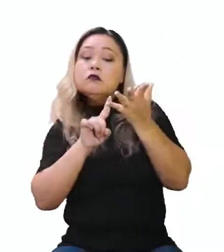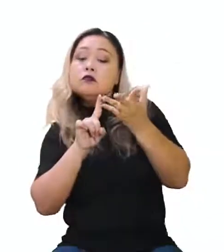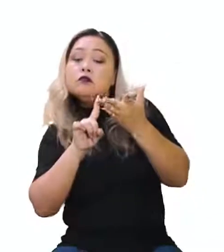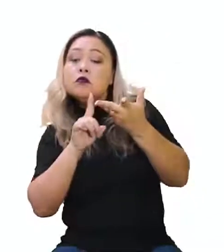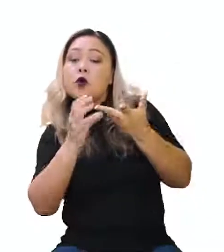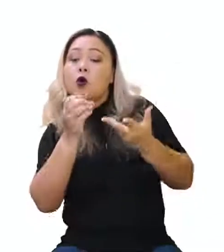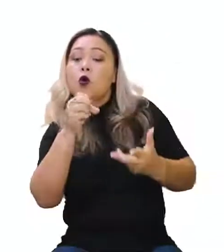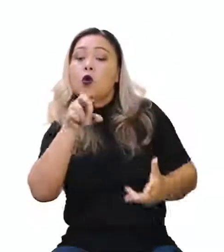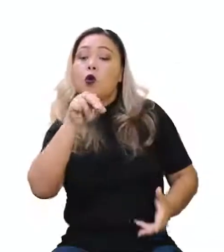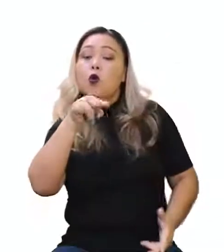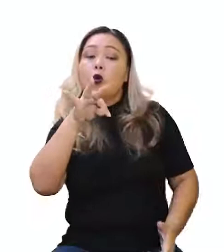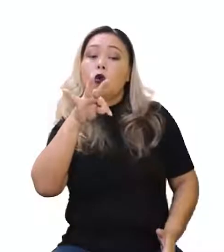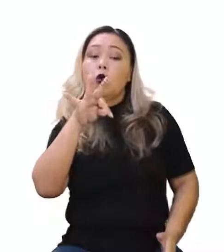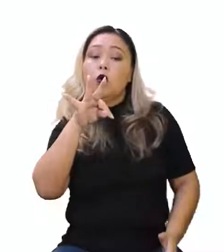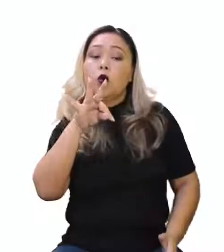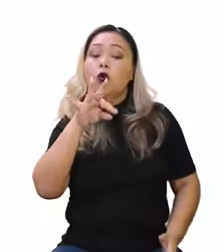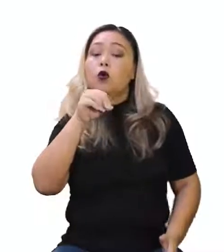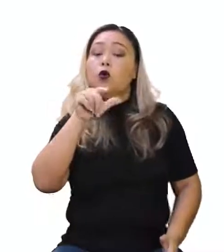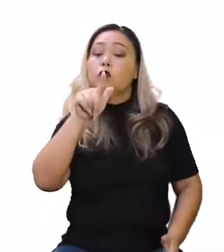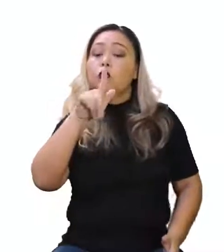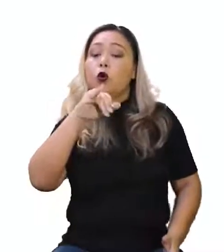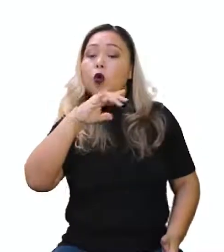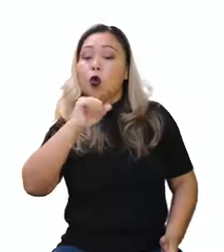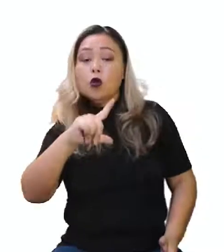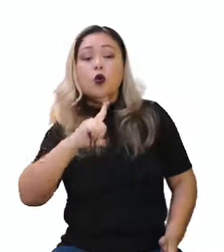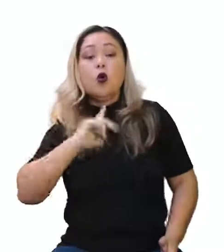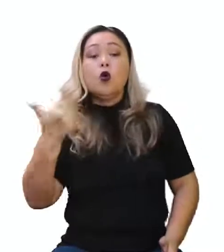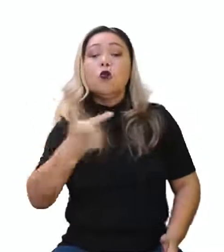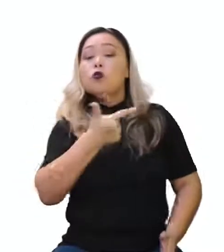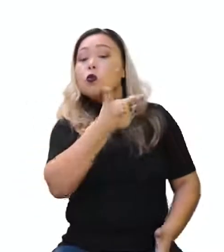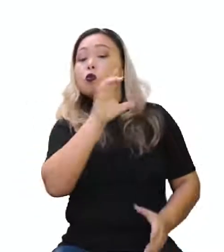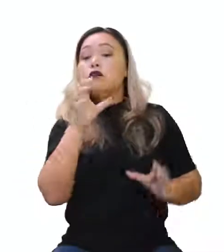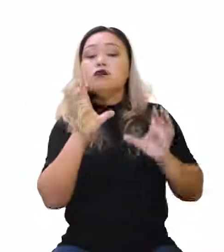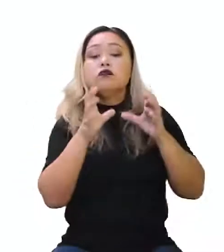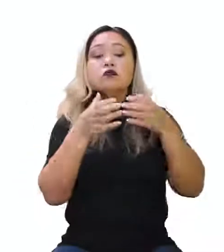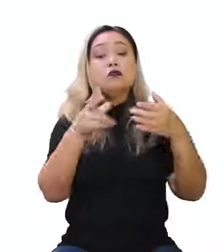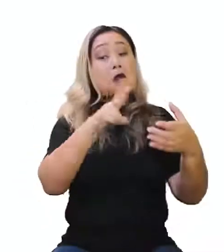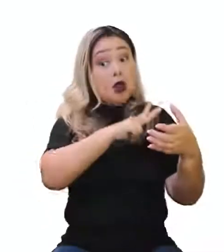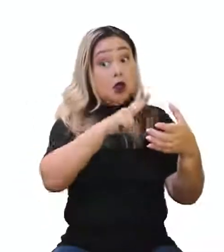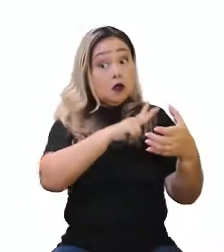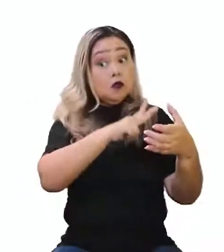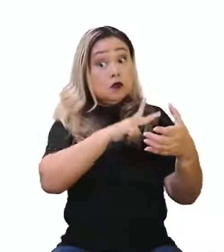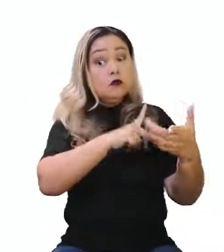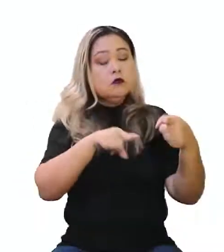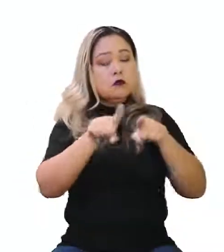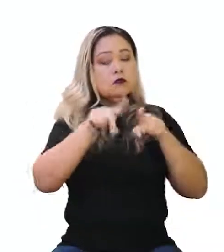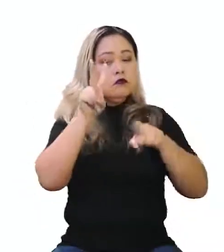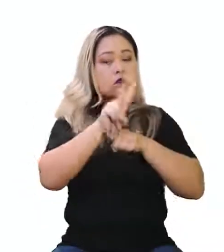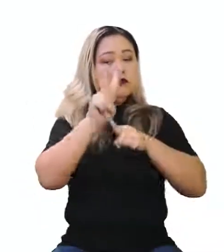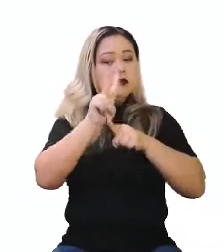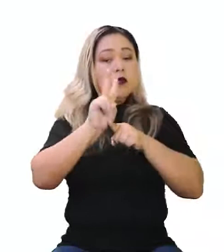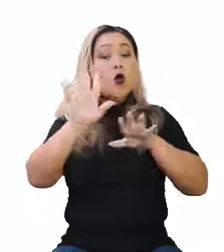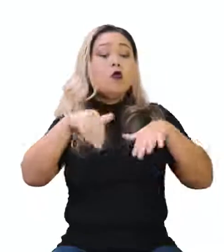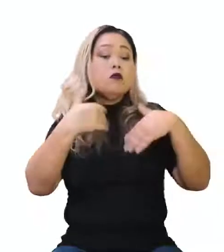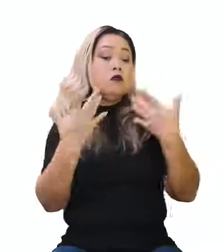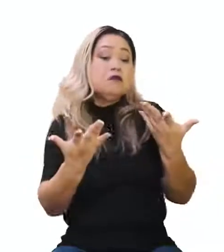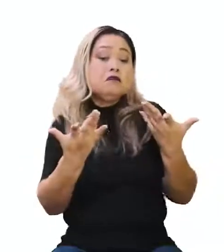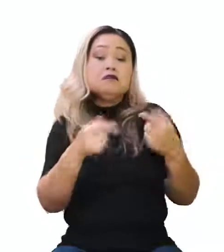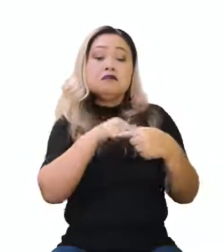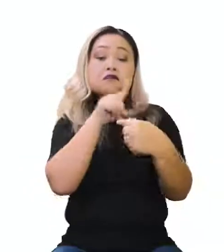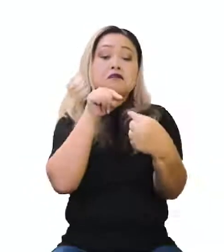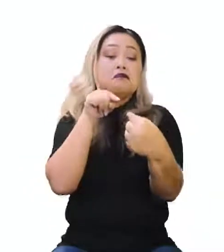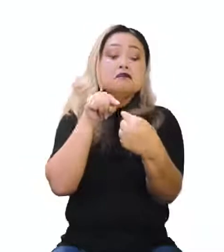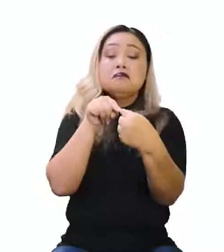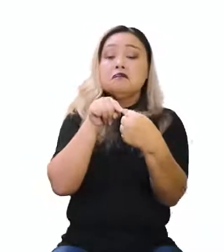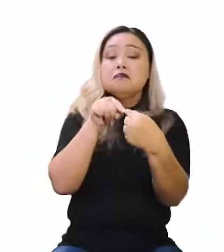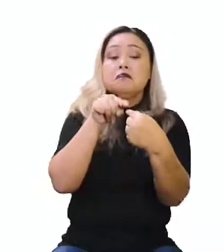ornitologia, tá? São os ornitólogos, e assim como uma coleção particular, privada. Ou então, são também